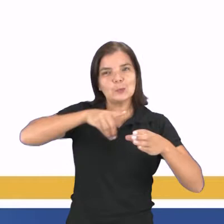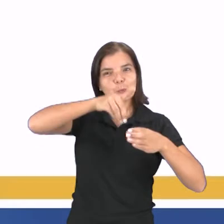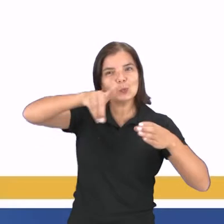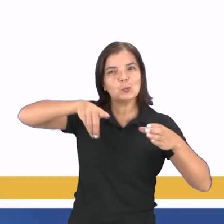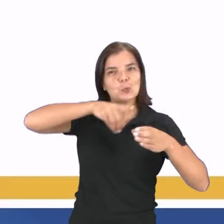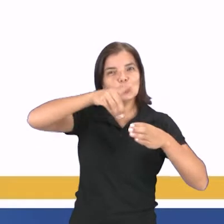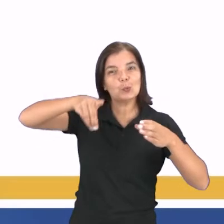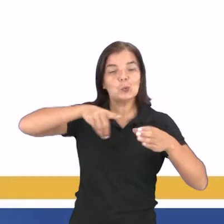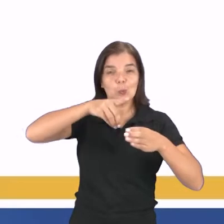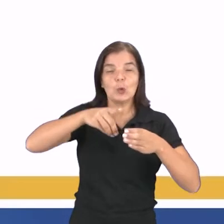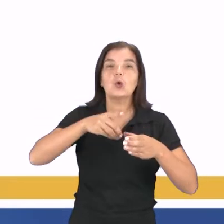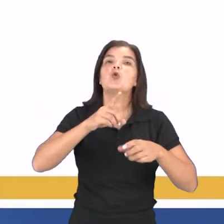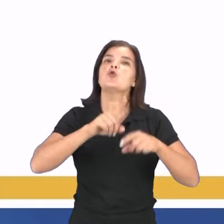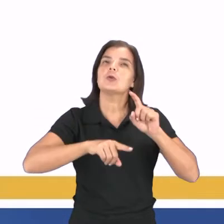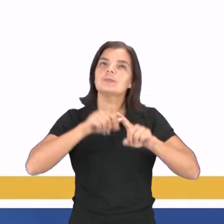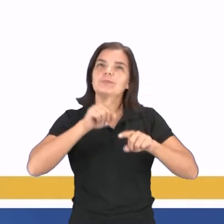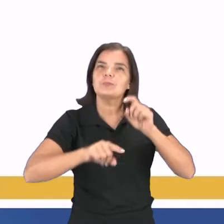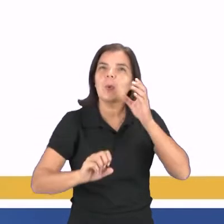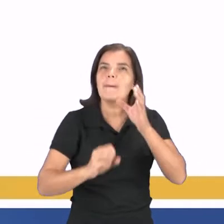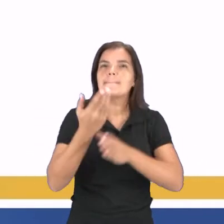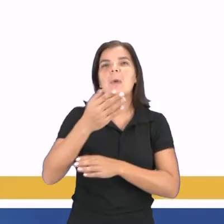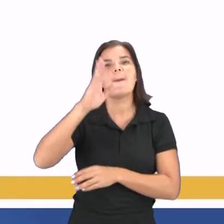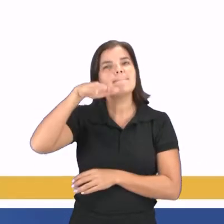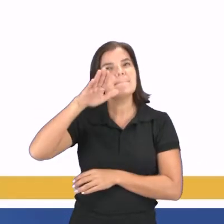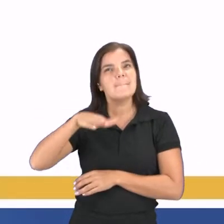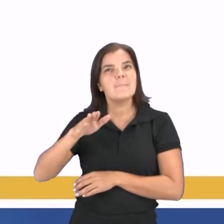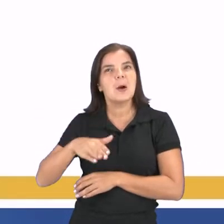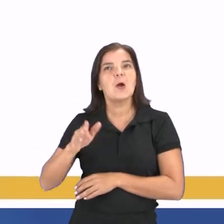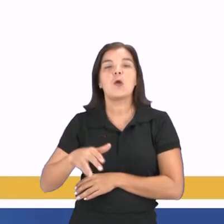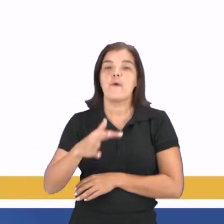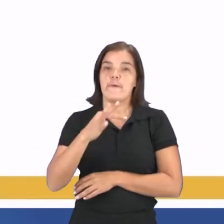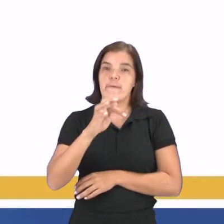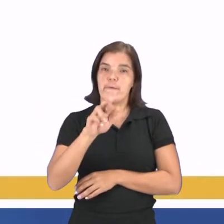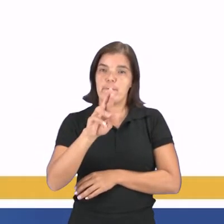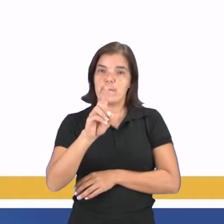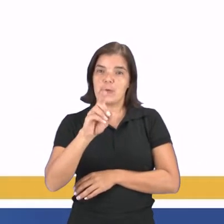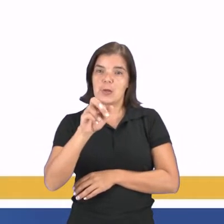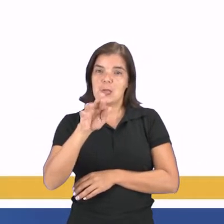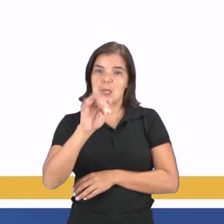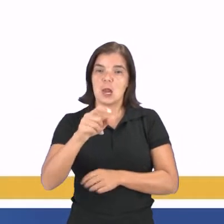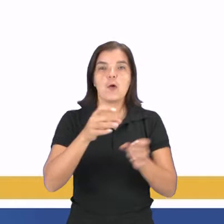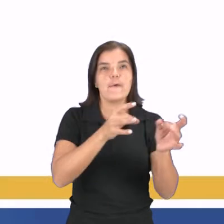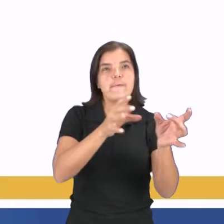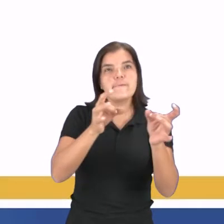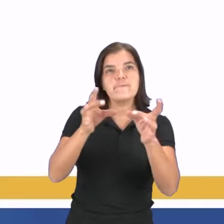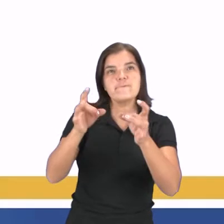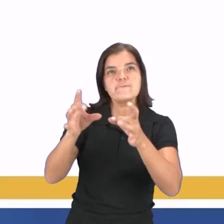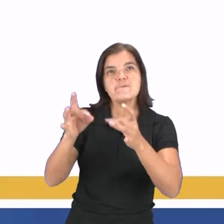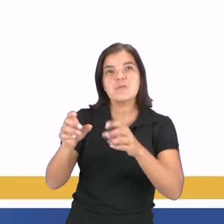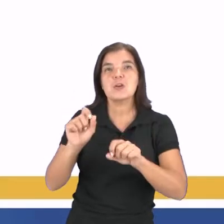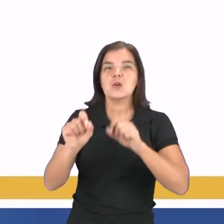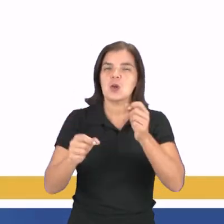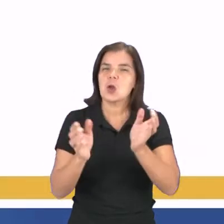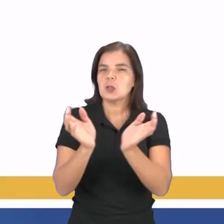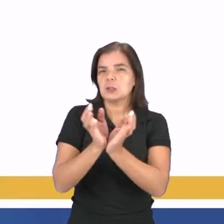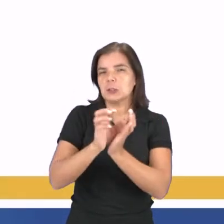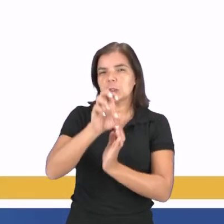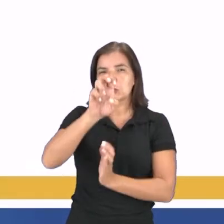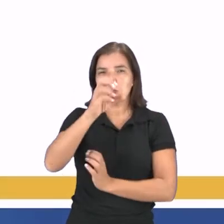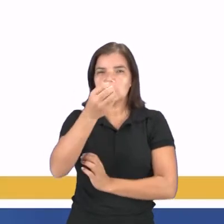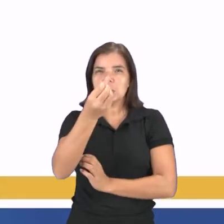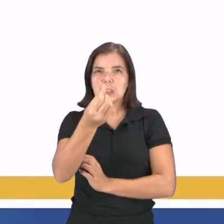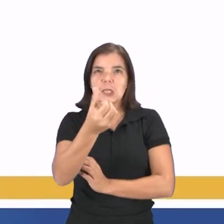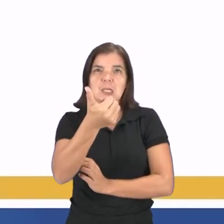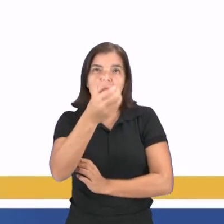À medida em que o equipamento ia se tornando mais barato, Frederico Figner passou a vender os fonógrafos a 5, 6 e 10